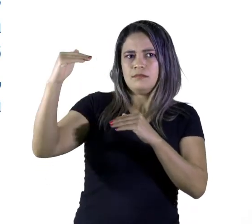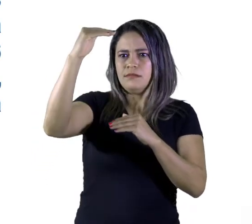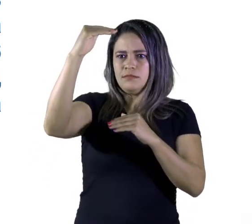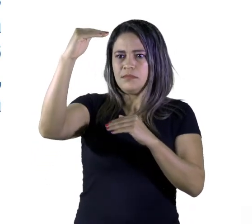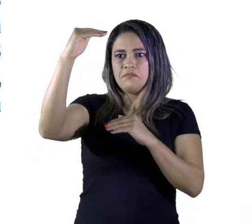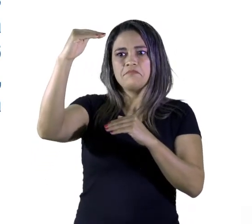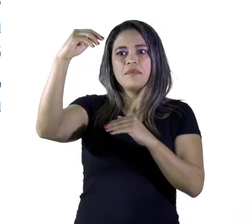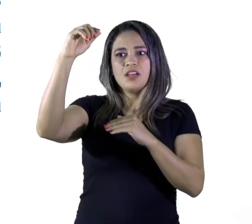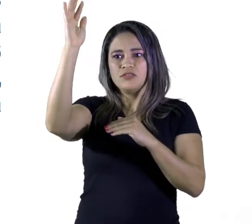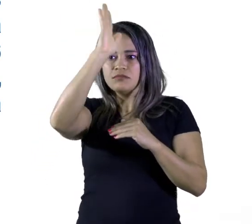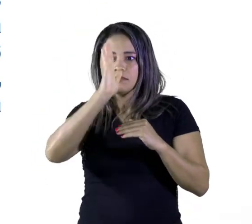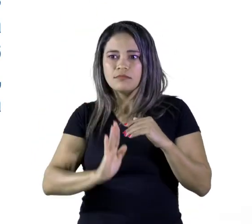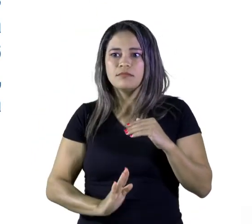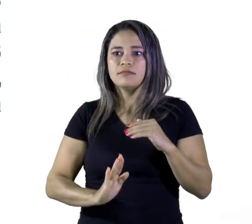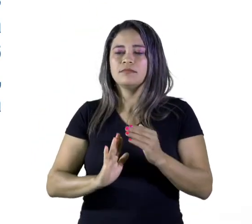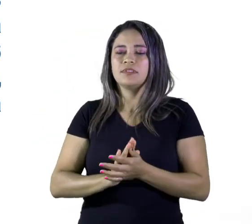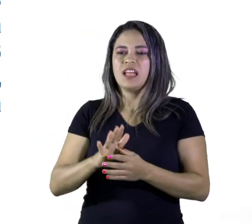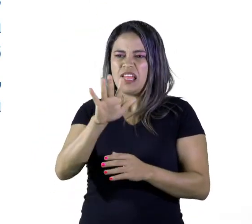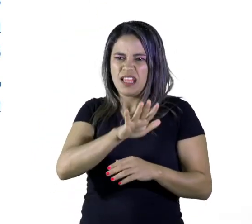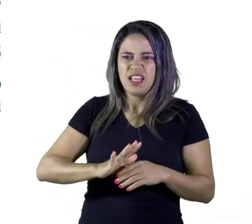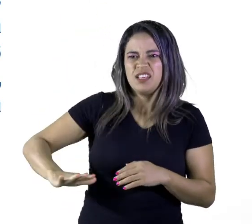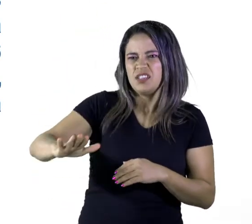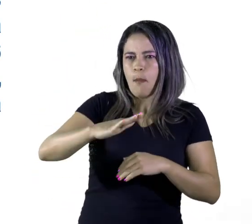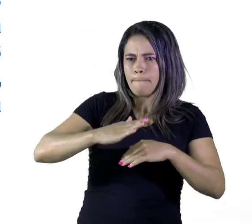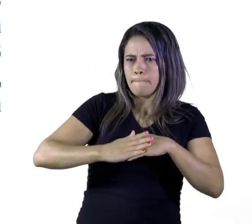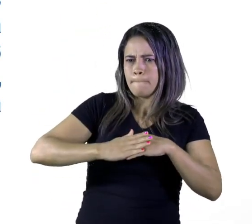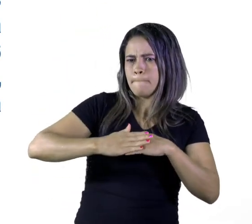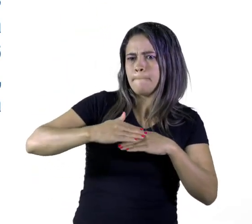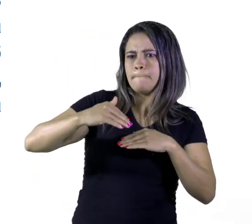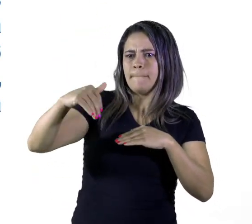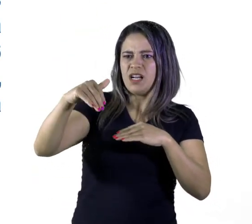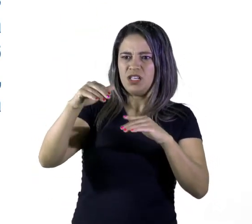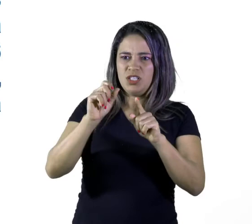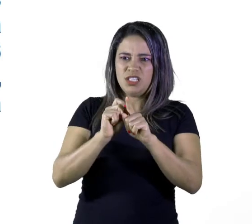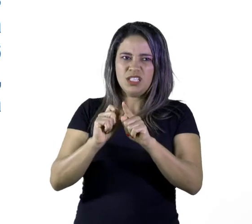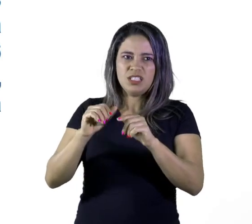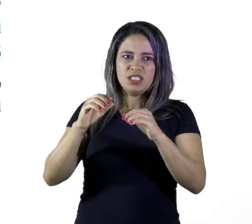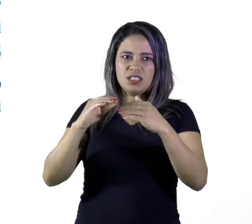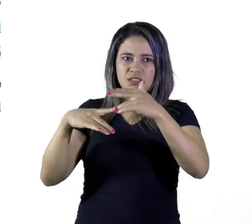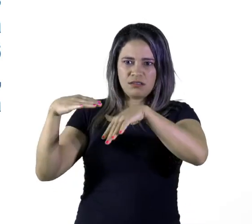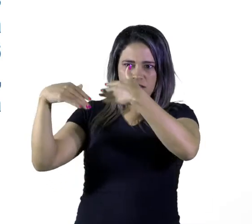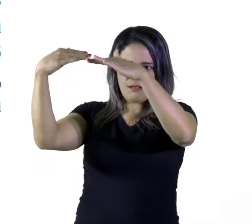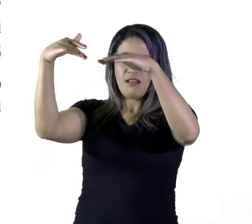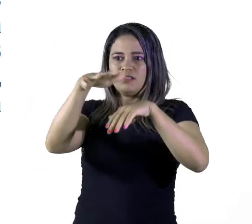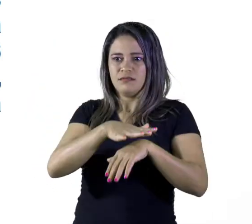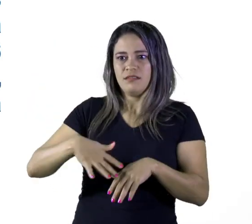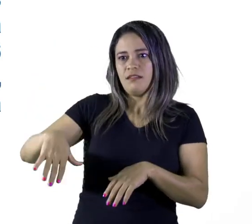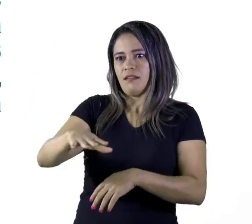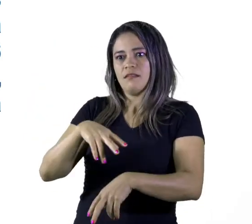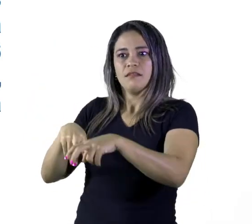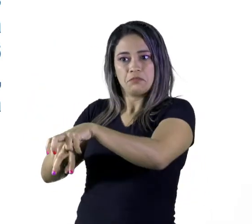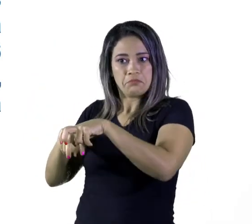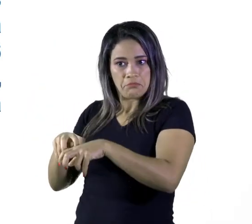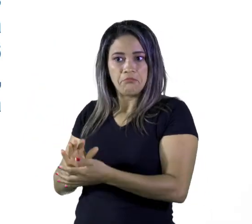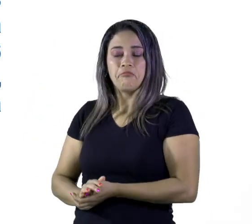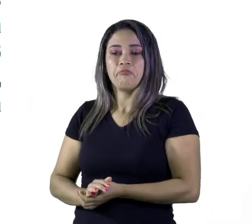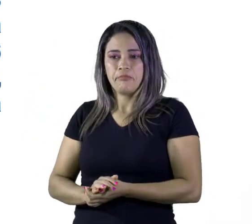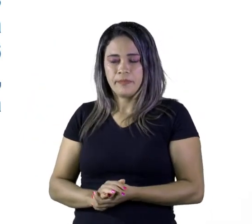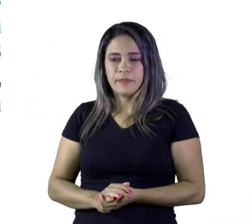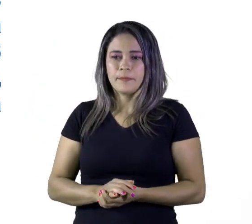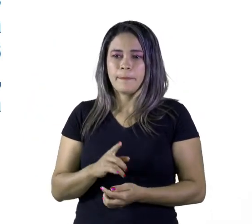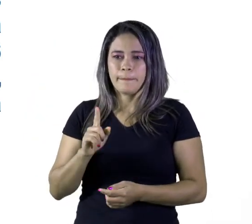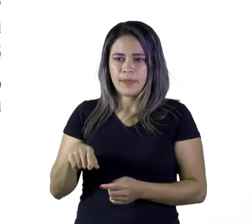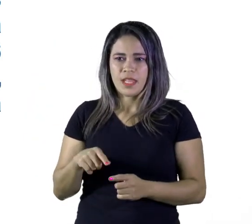se tornando uma das regiões mais promissoras na agricultura. Esses dados são da